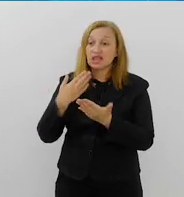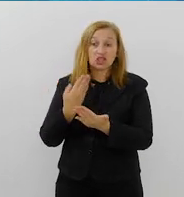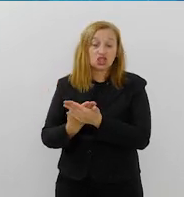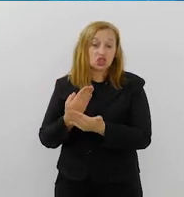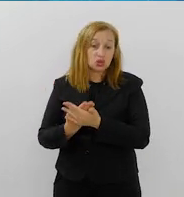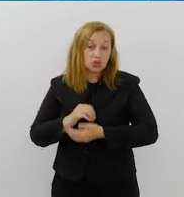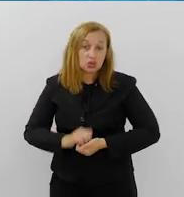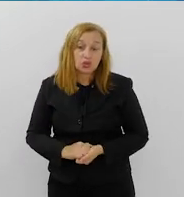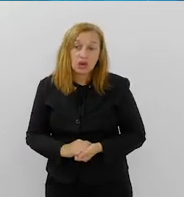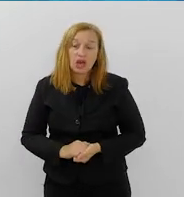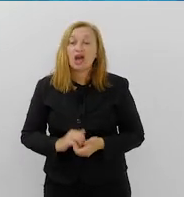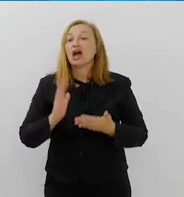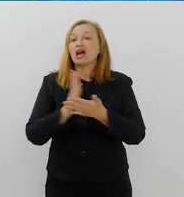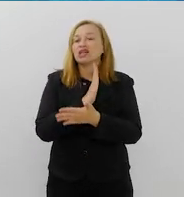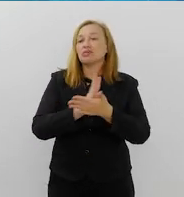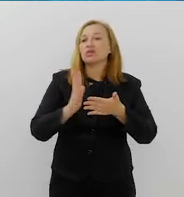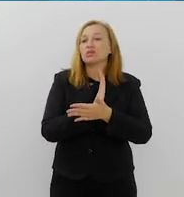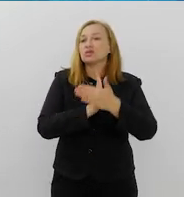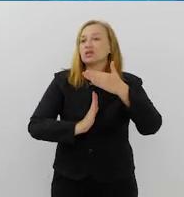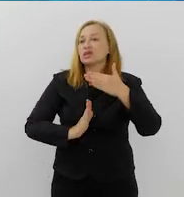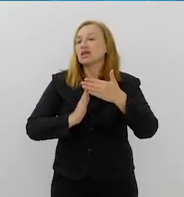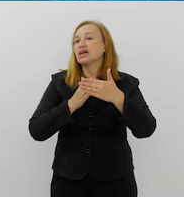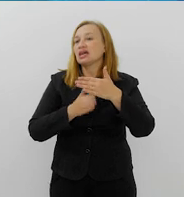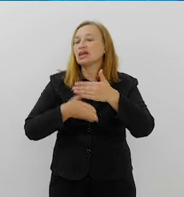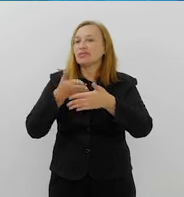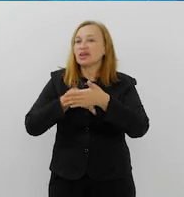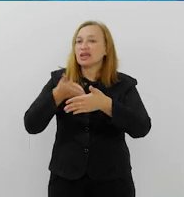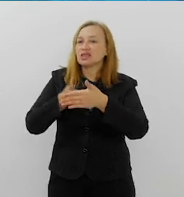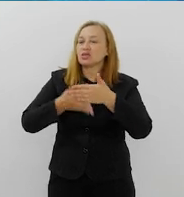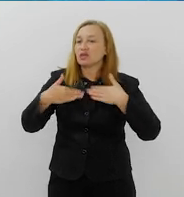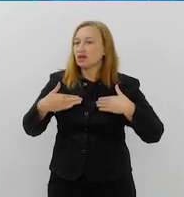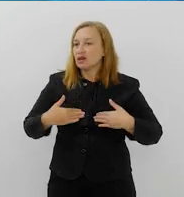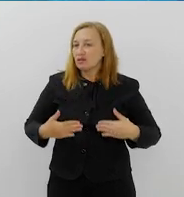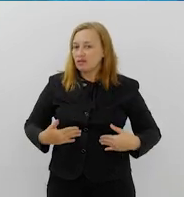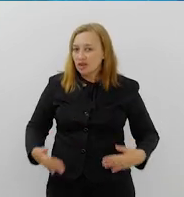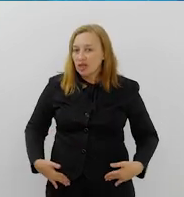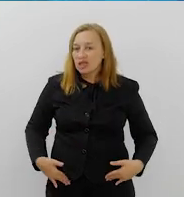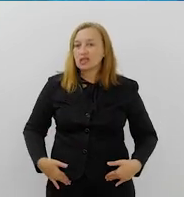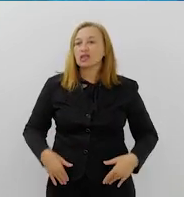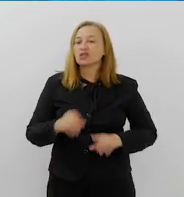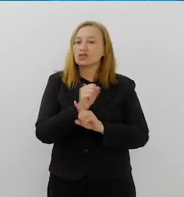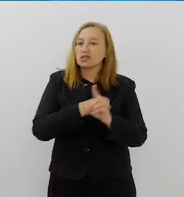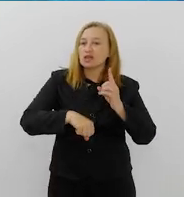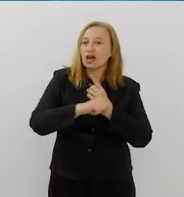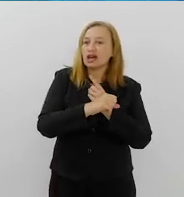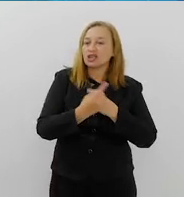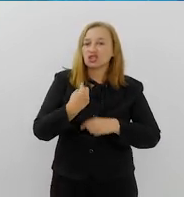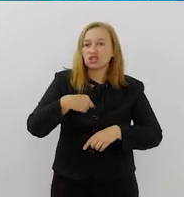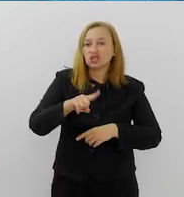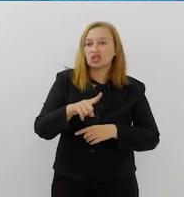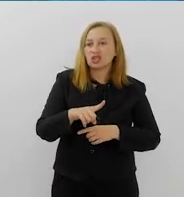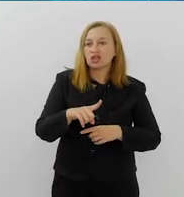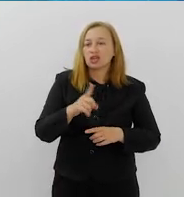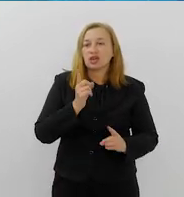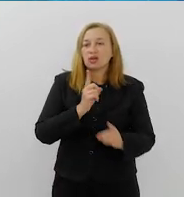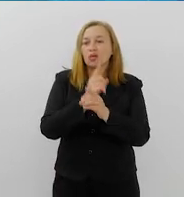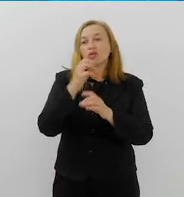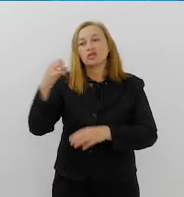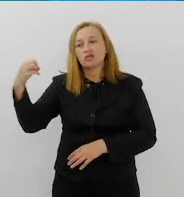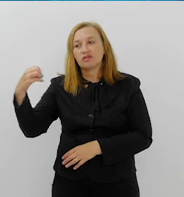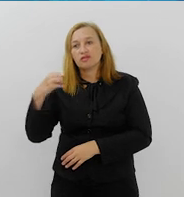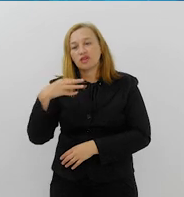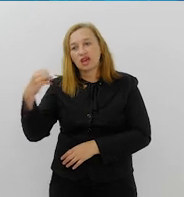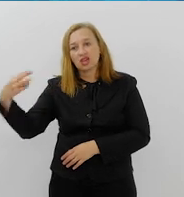As pessoas que estão com algumas limitações físicas, sociais, de ir ao encontro, né? De fazer uma